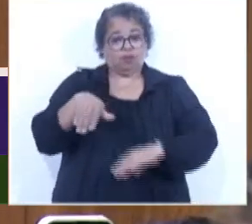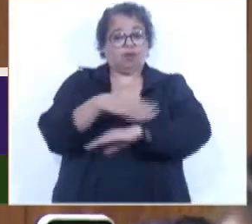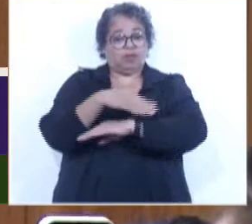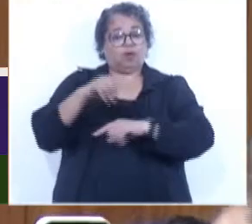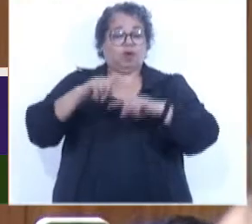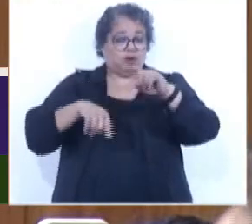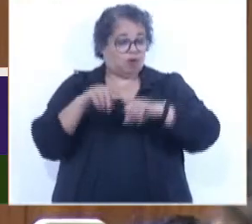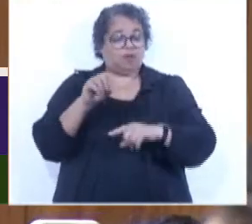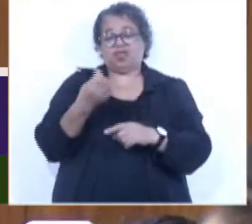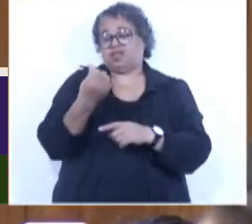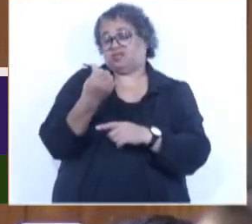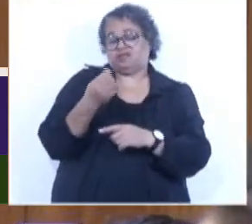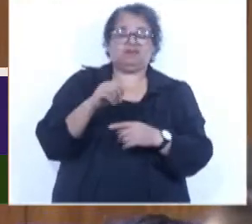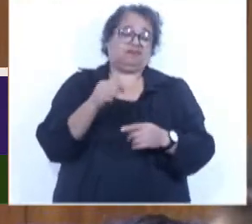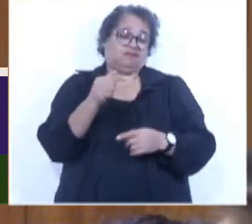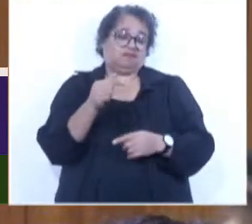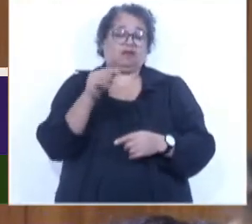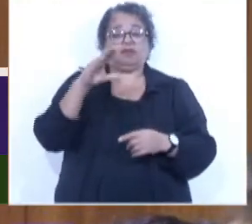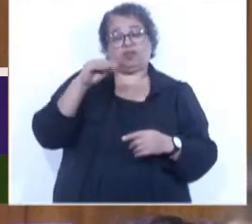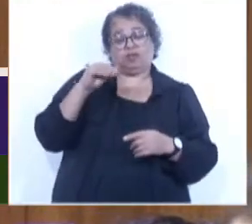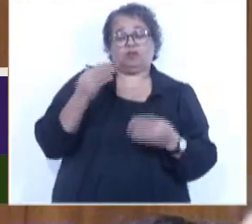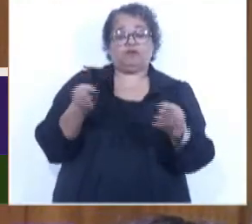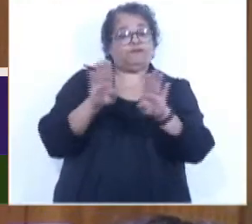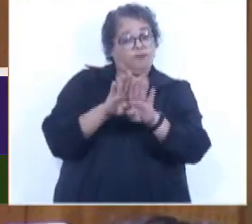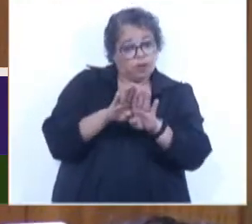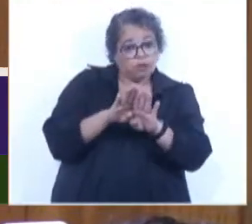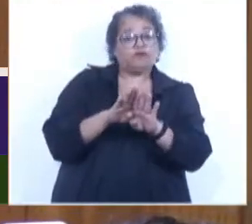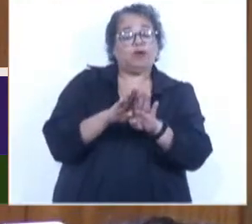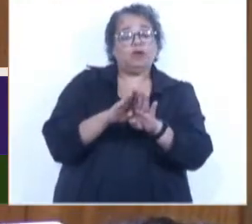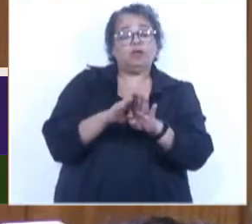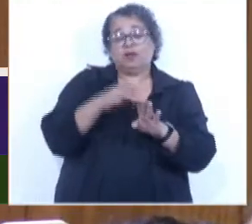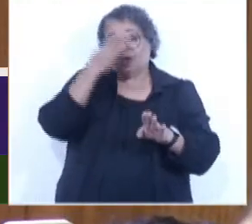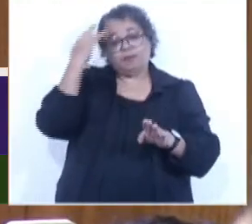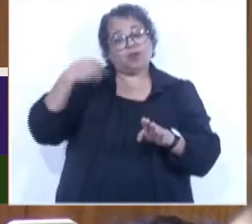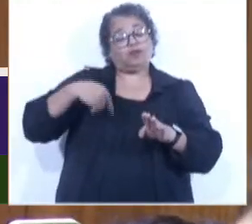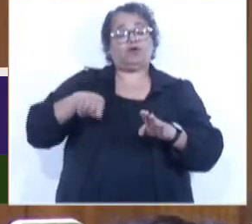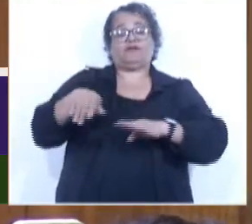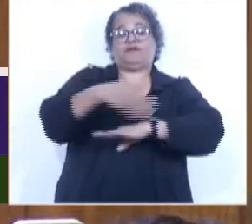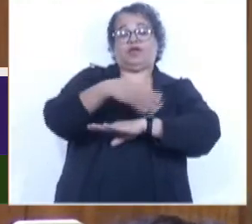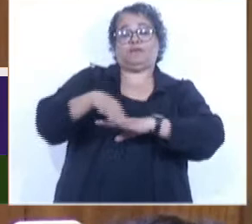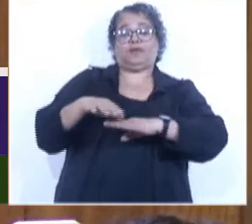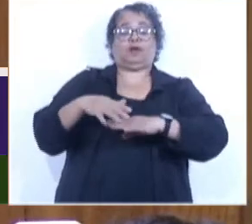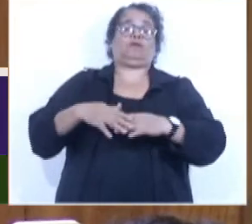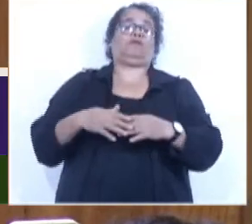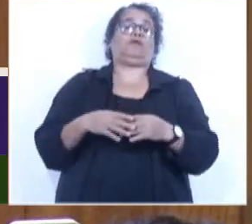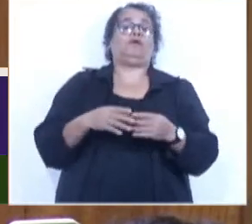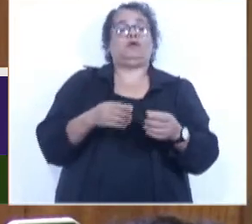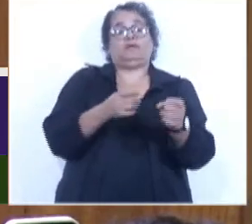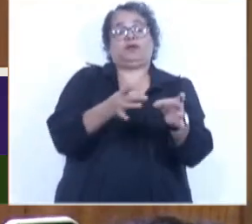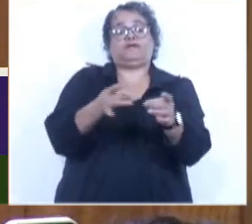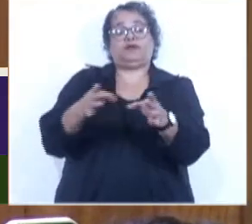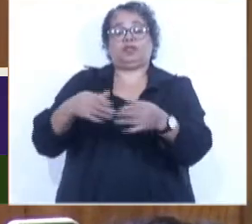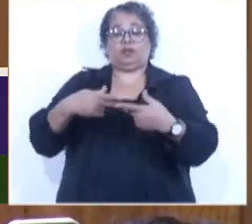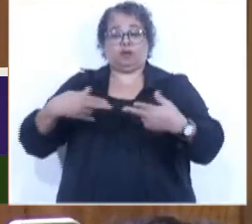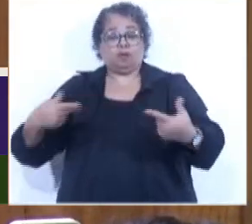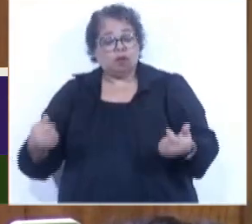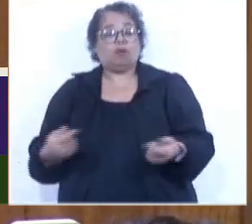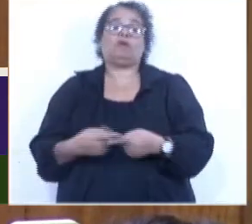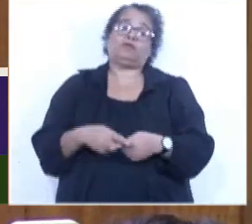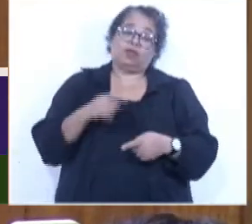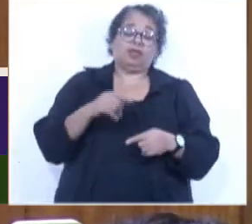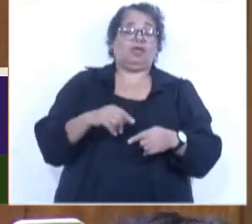partir das seis sete oito horas o comércio fecha aquele que quer trabalhar ali para ter um lucro o carnaval ele pode abrir agora na Avenida